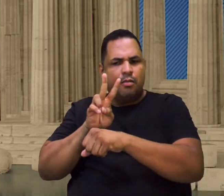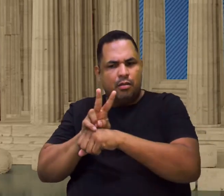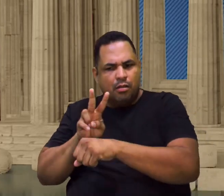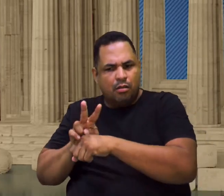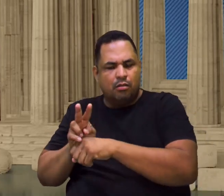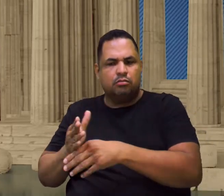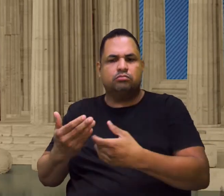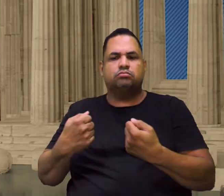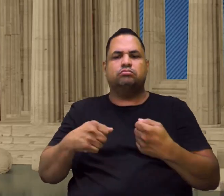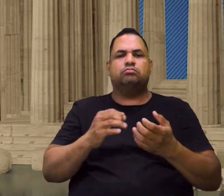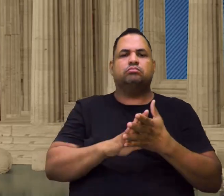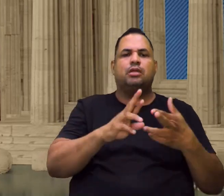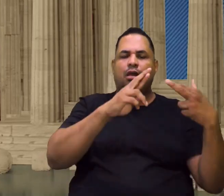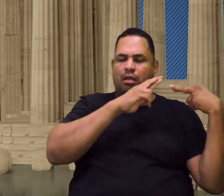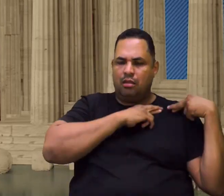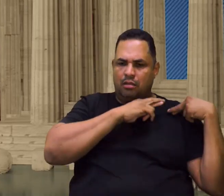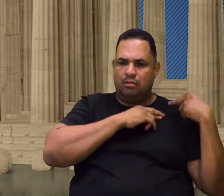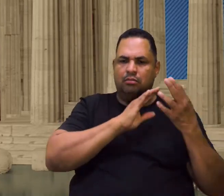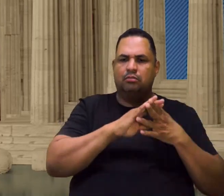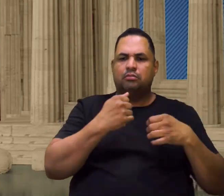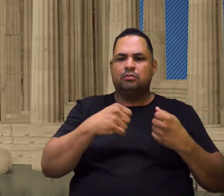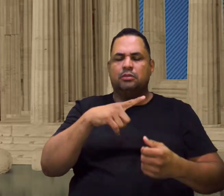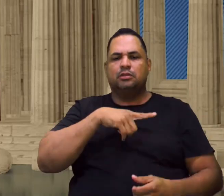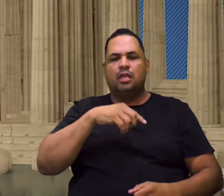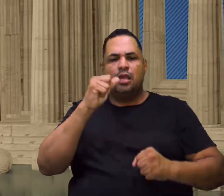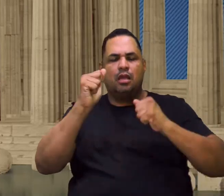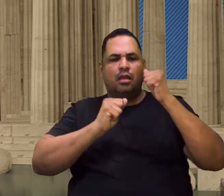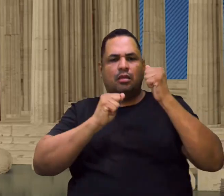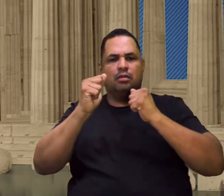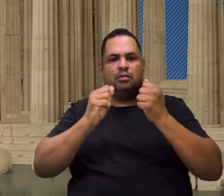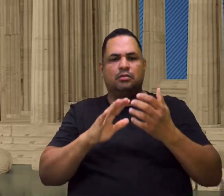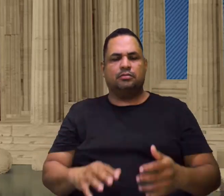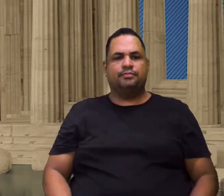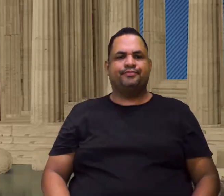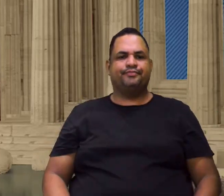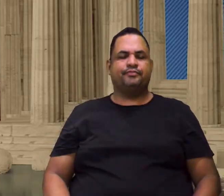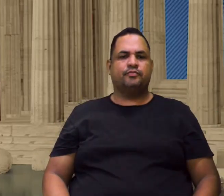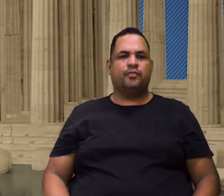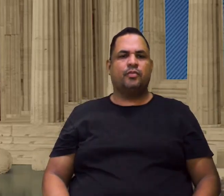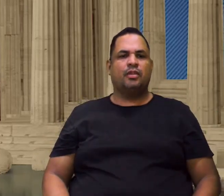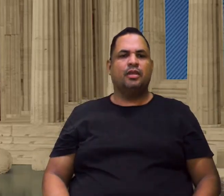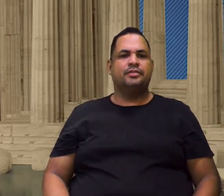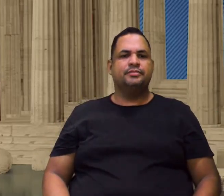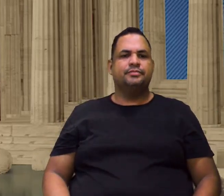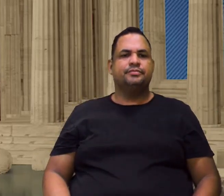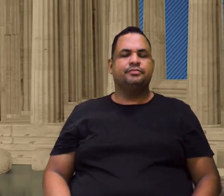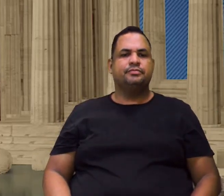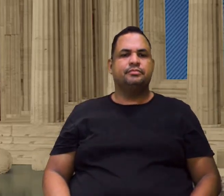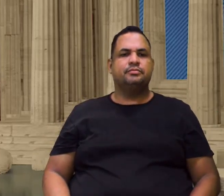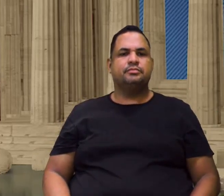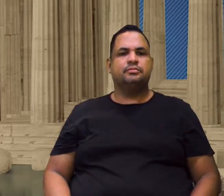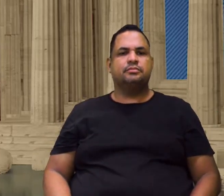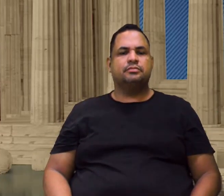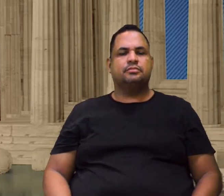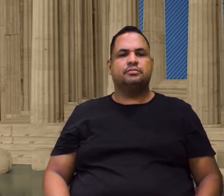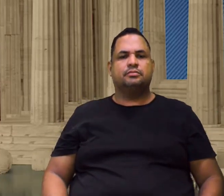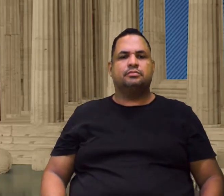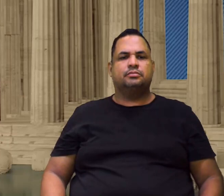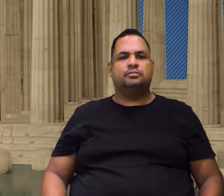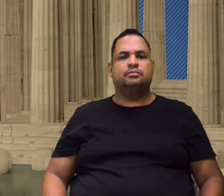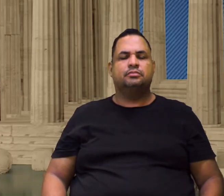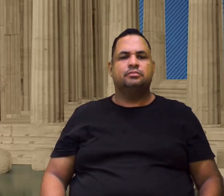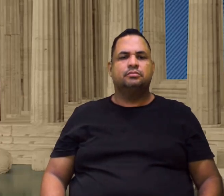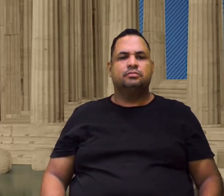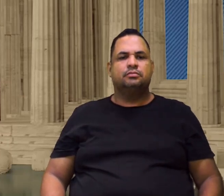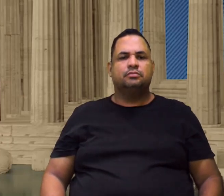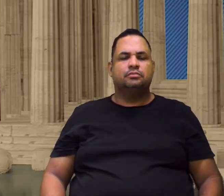responsabilidades. Tem que chamar as empresas, as indústrias e aqueles, né, que estão fazendo degradações desregradas dentro